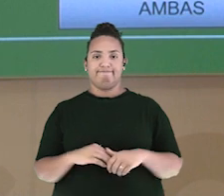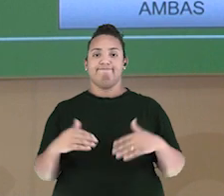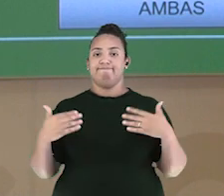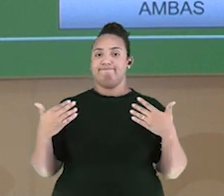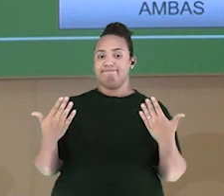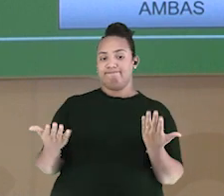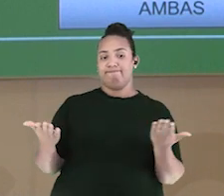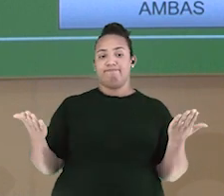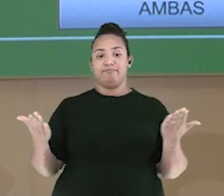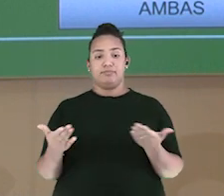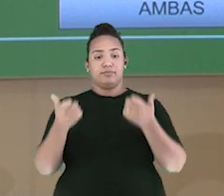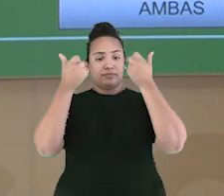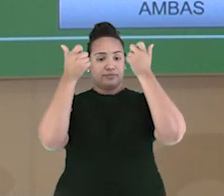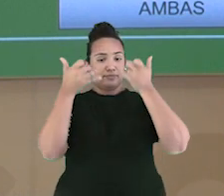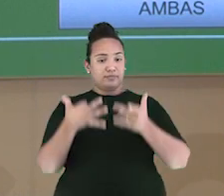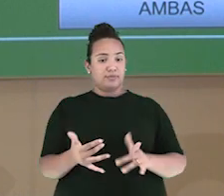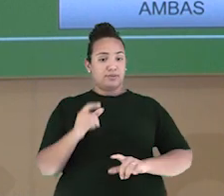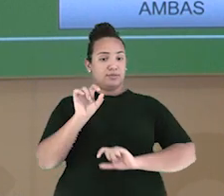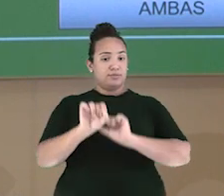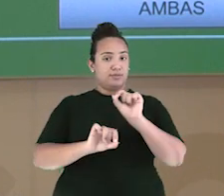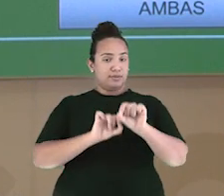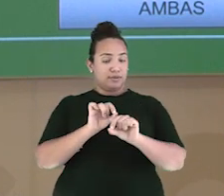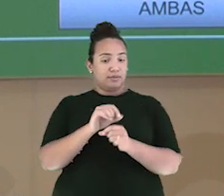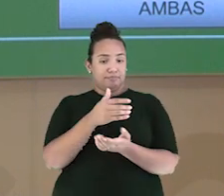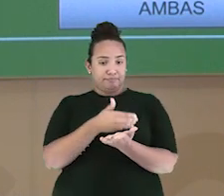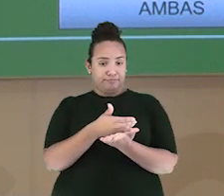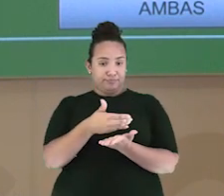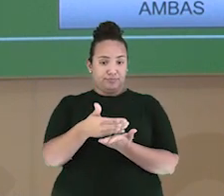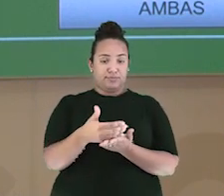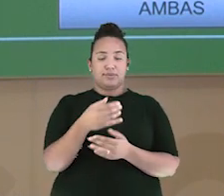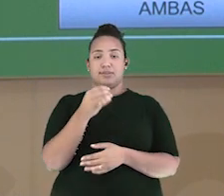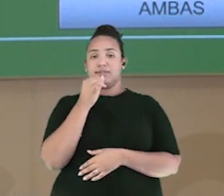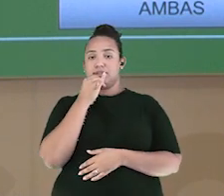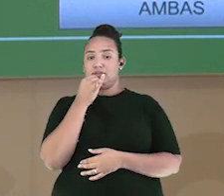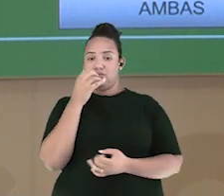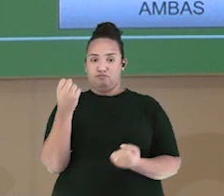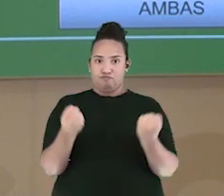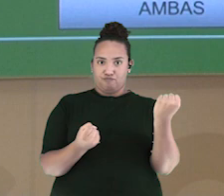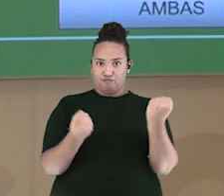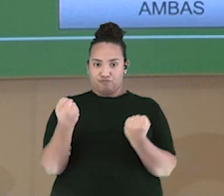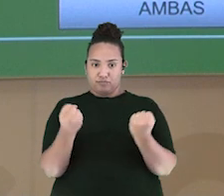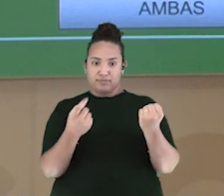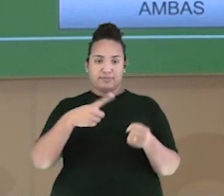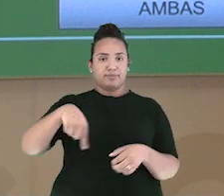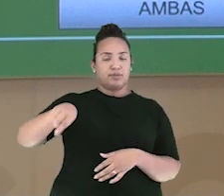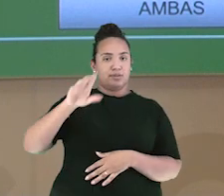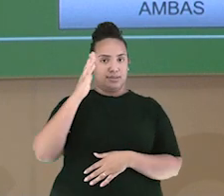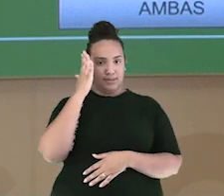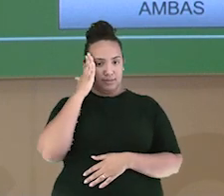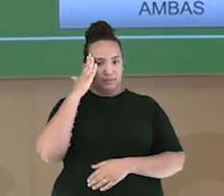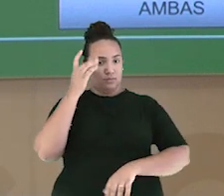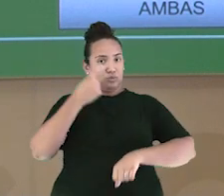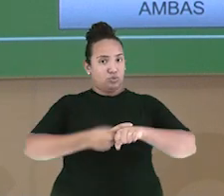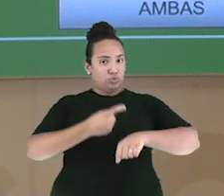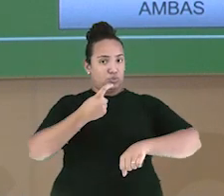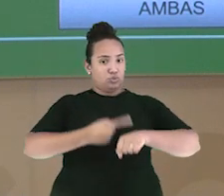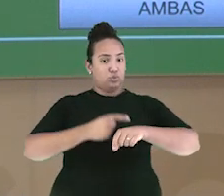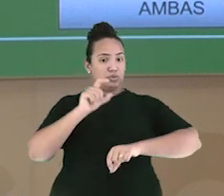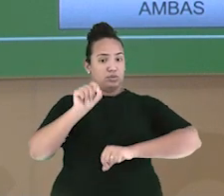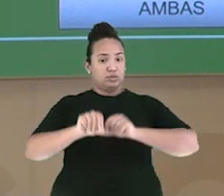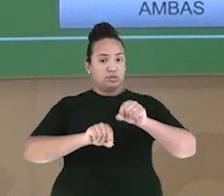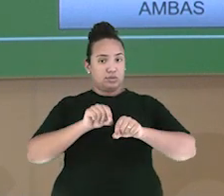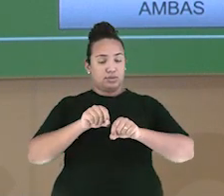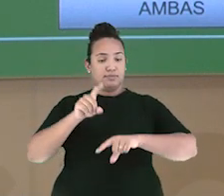E aqui estamos nós para dizer que vamos começar pelo piloto de Fórmula 1. A gente sabe que a dureza é a capacidade de um